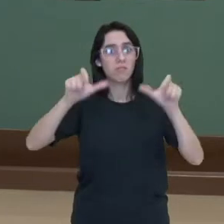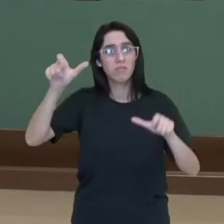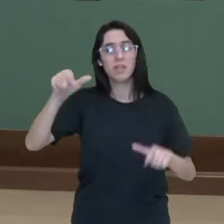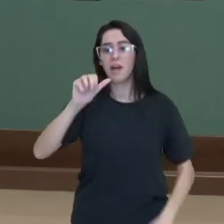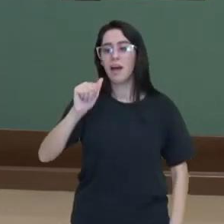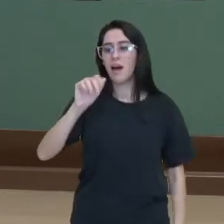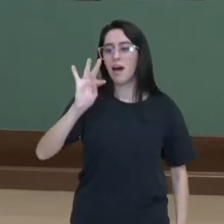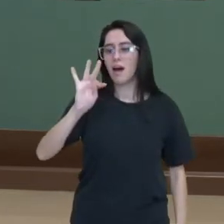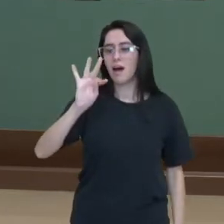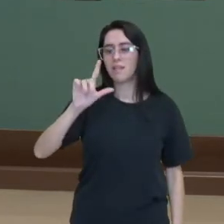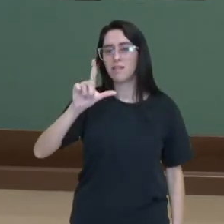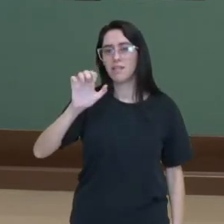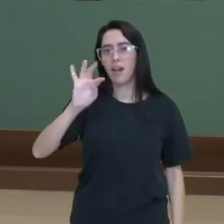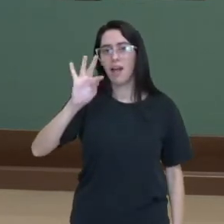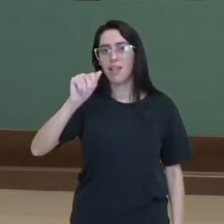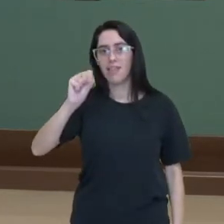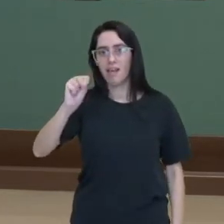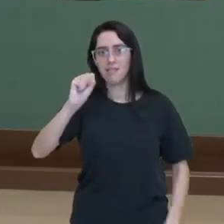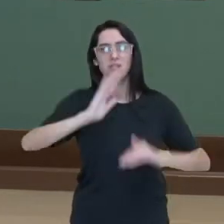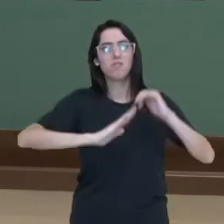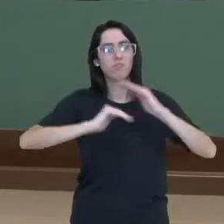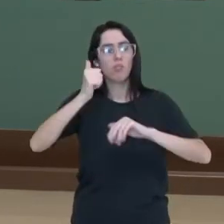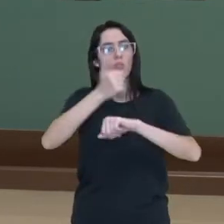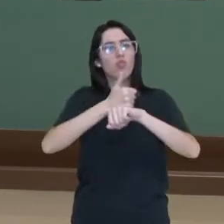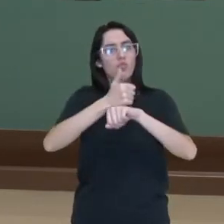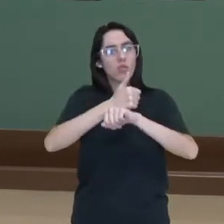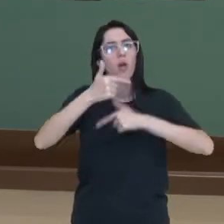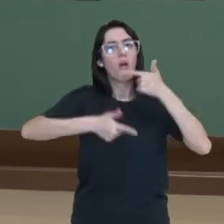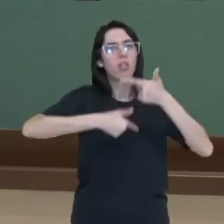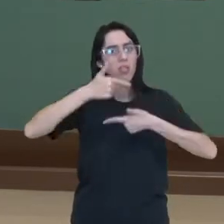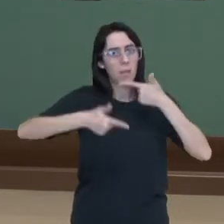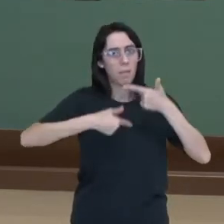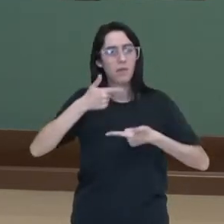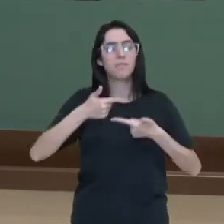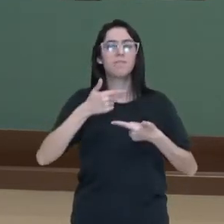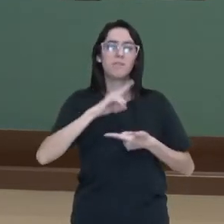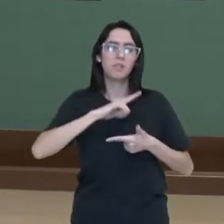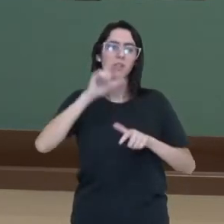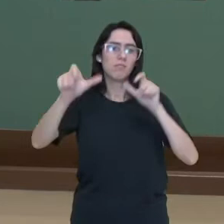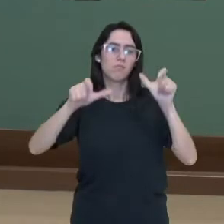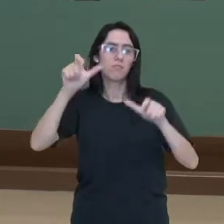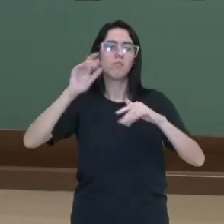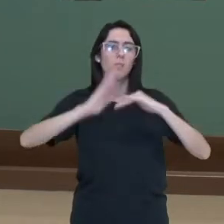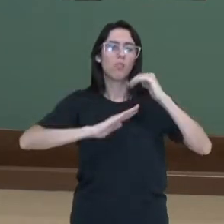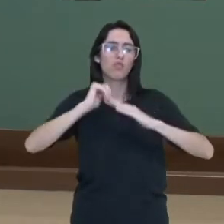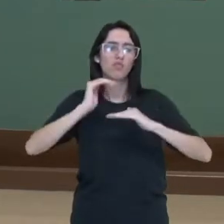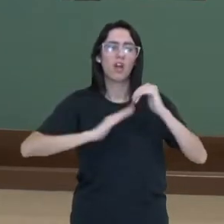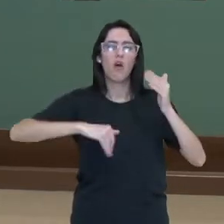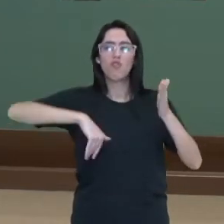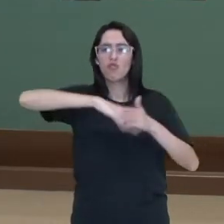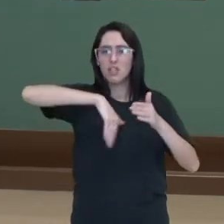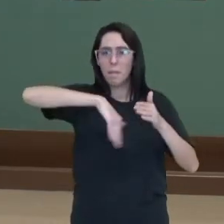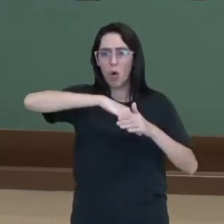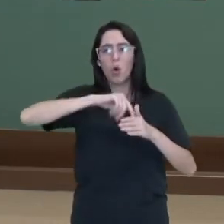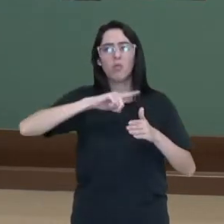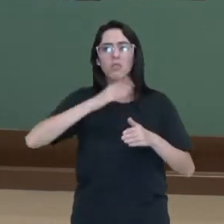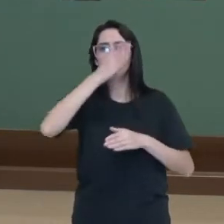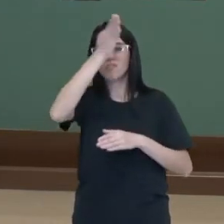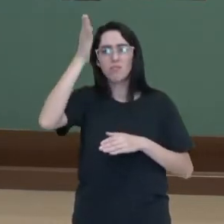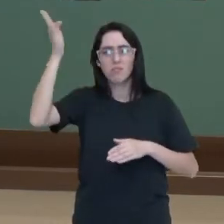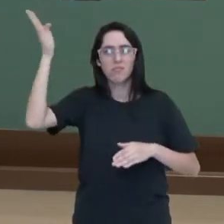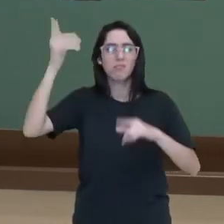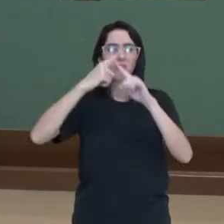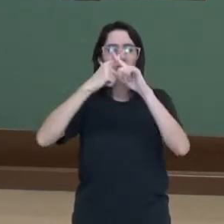atletas que tem um esporte como profissão. Por exemplo, jogadores profissionais de futebol que atuam, né,